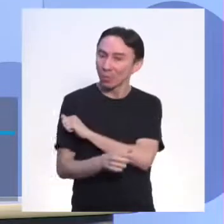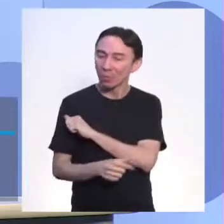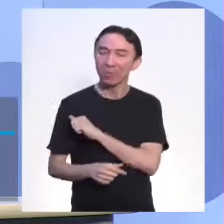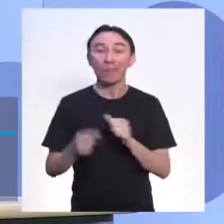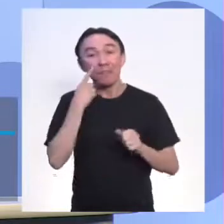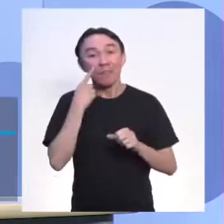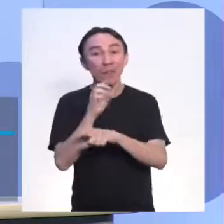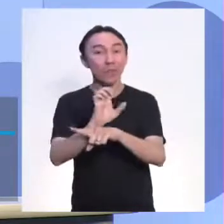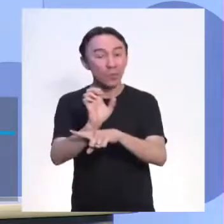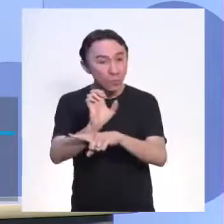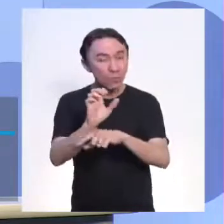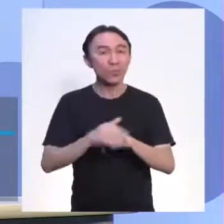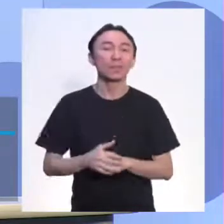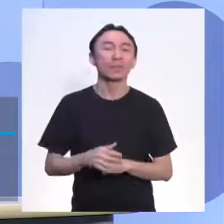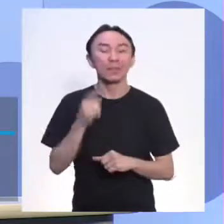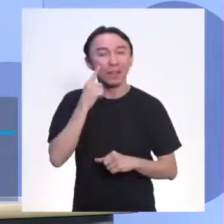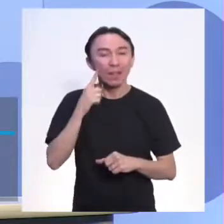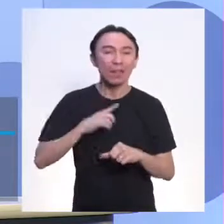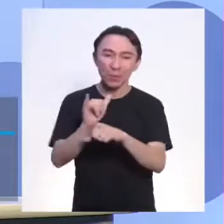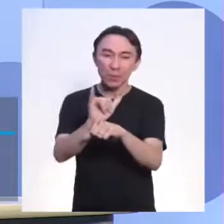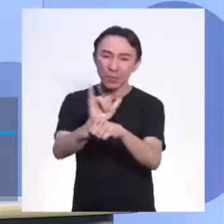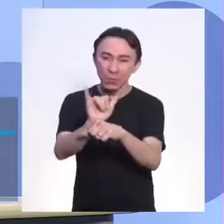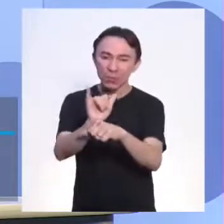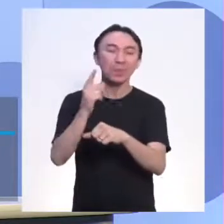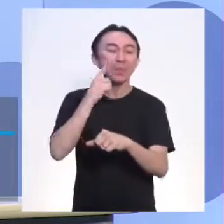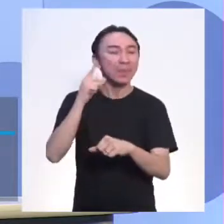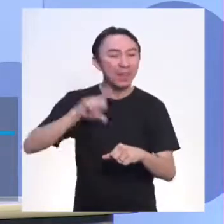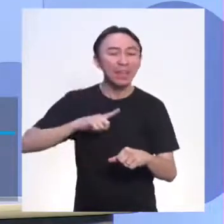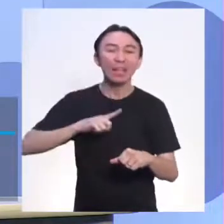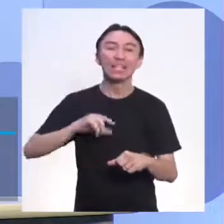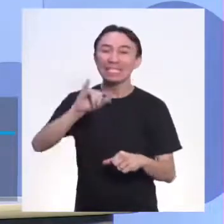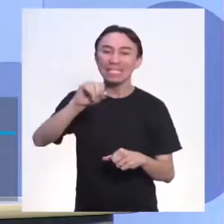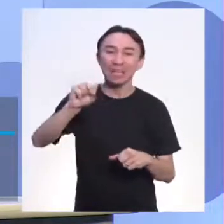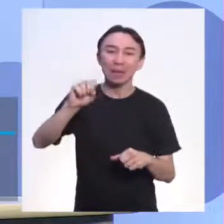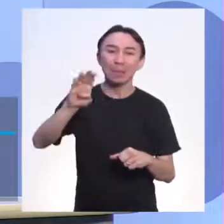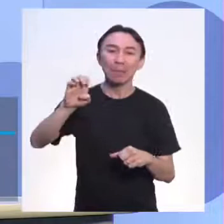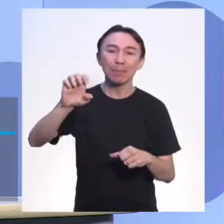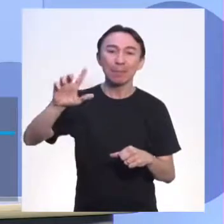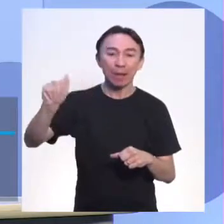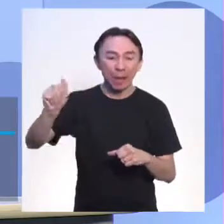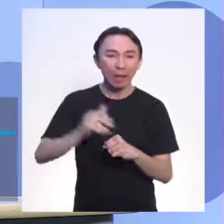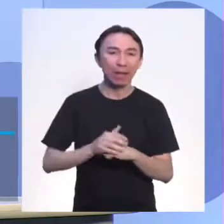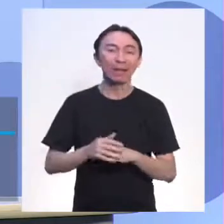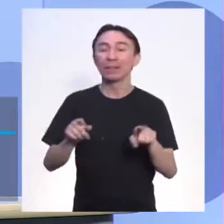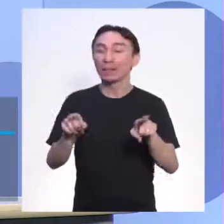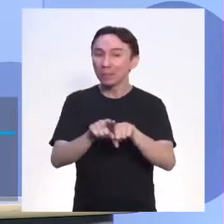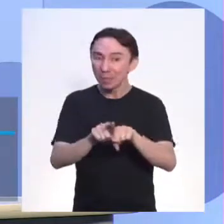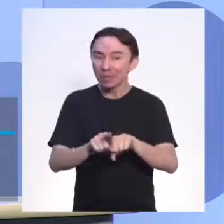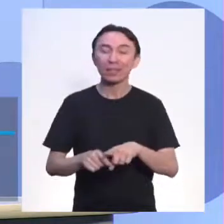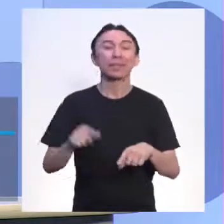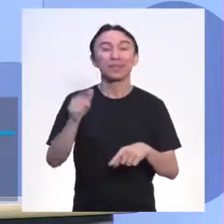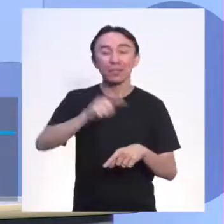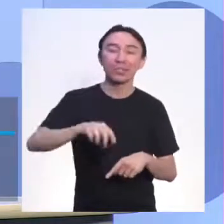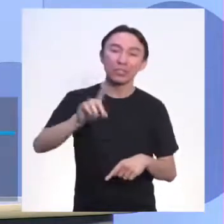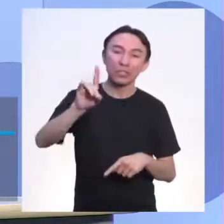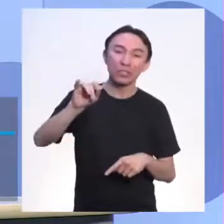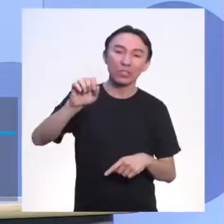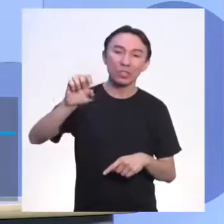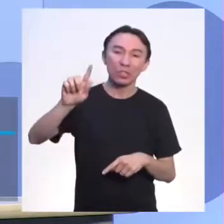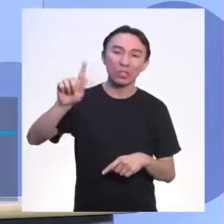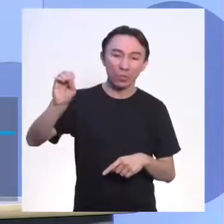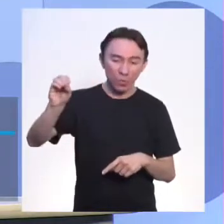Elias, do professor Delmo. Isabela e Leonardo, da professora Márcia. Inaê, de outra professora Márcia. Diego e Júlia, da